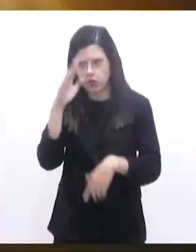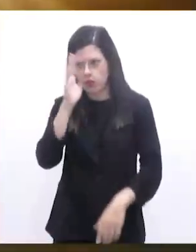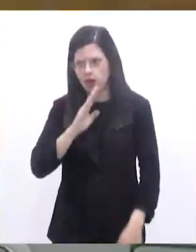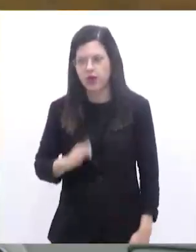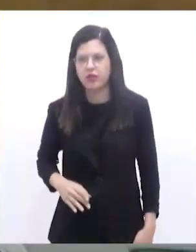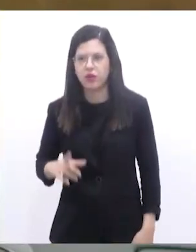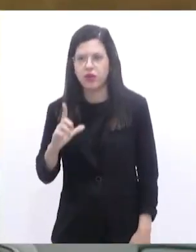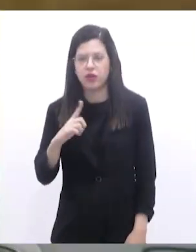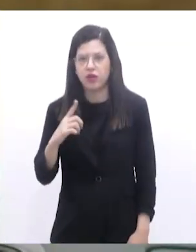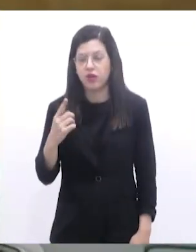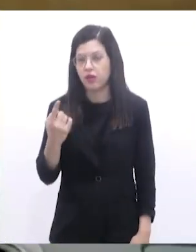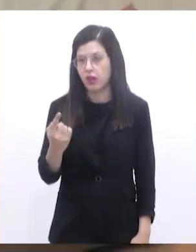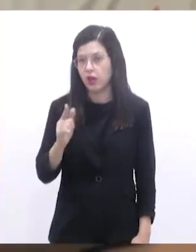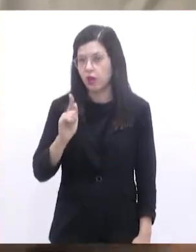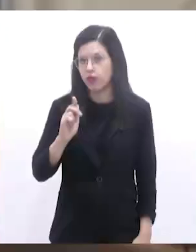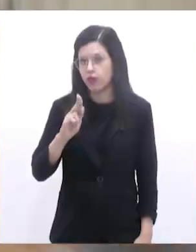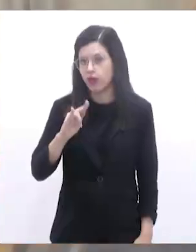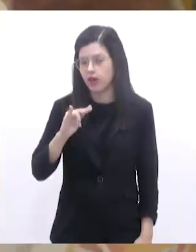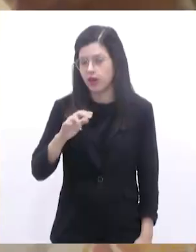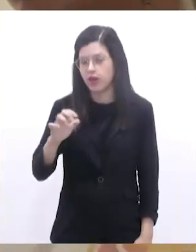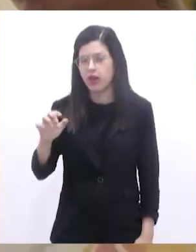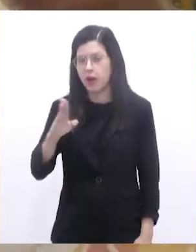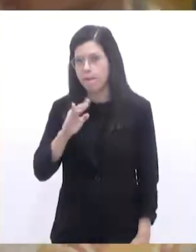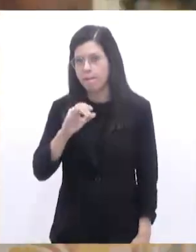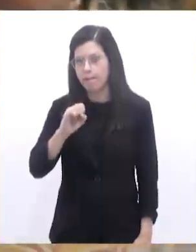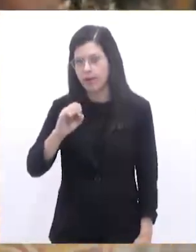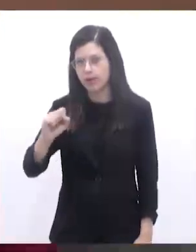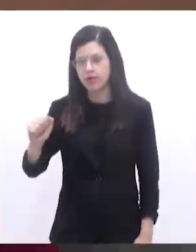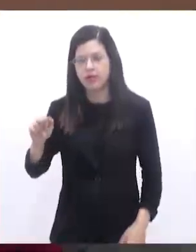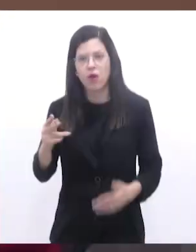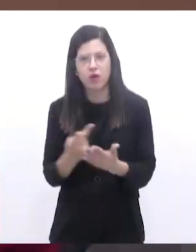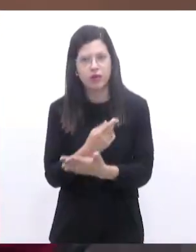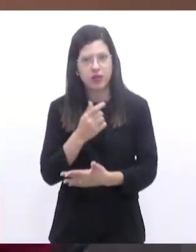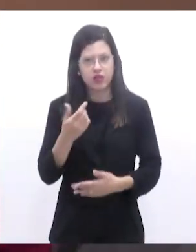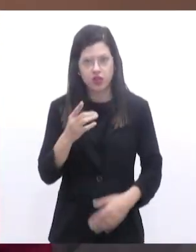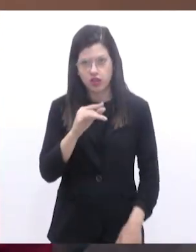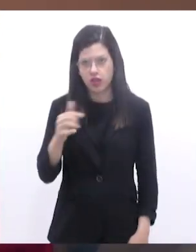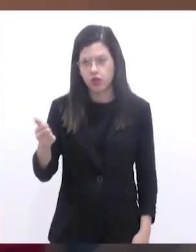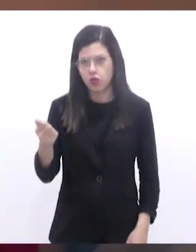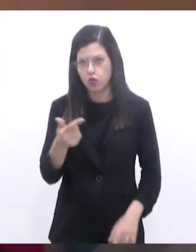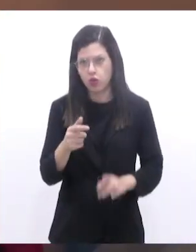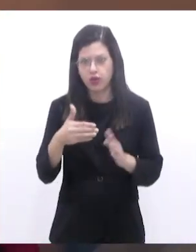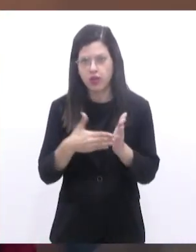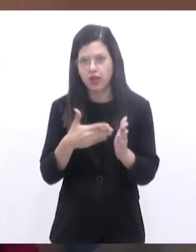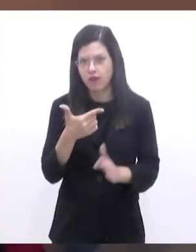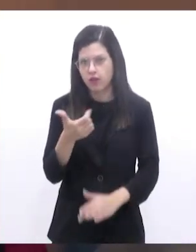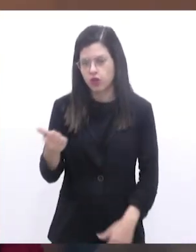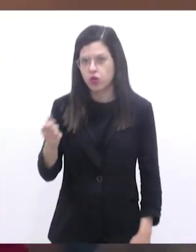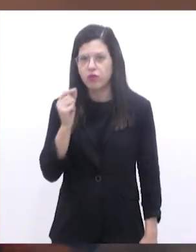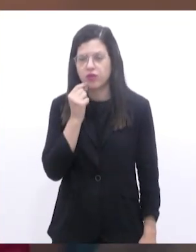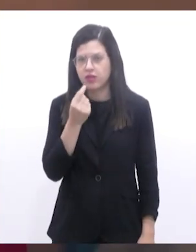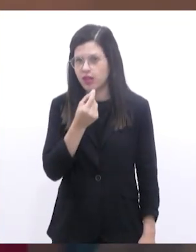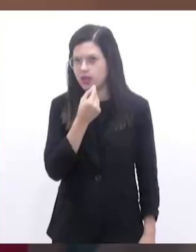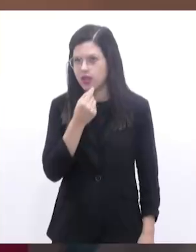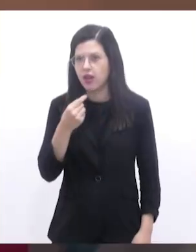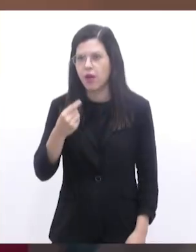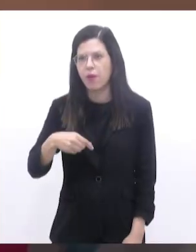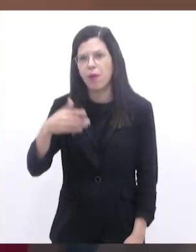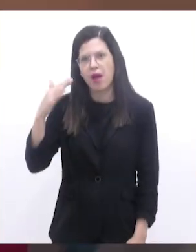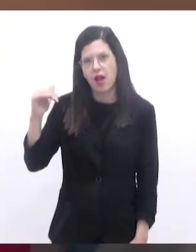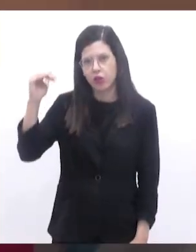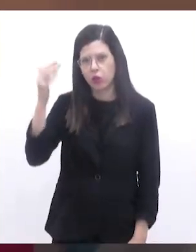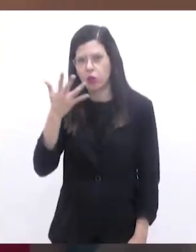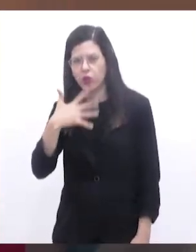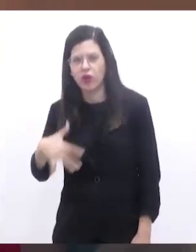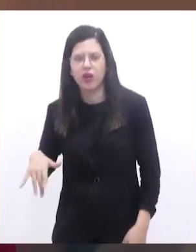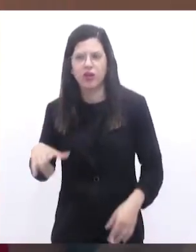da Guiné-Bissau. A mostra acontece entre os dias 12 e 21 de setembro, com opções para adultos, crianças e sessões